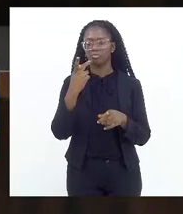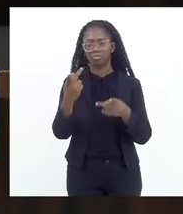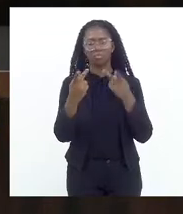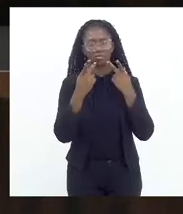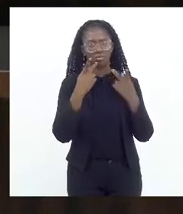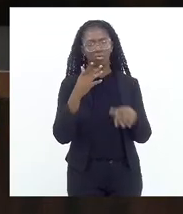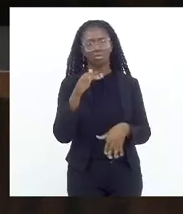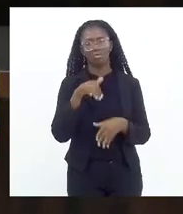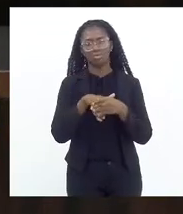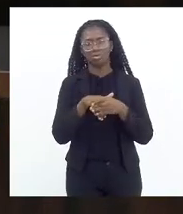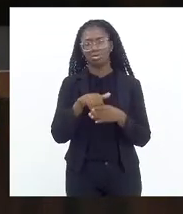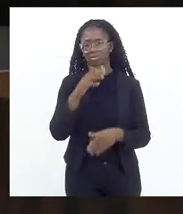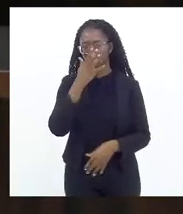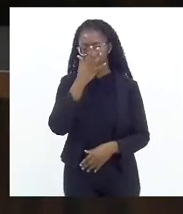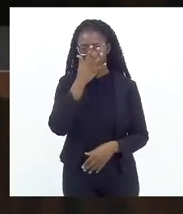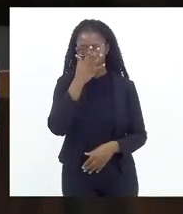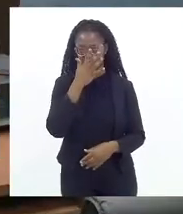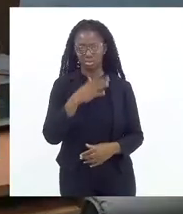votos.